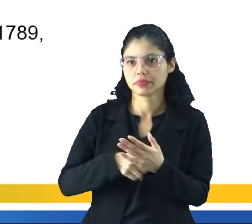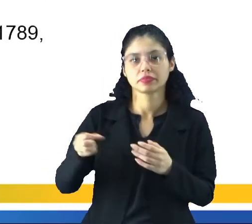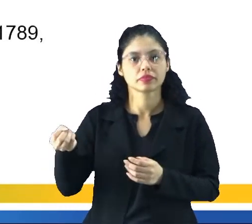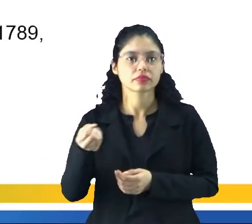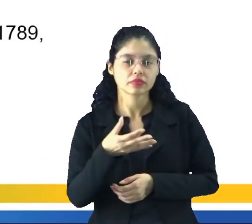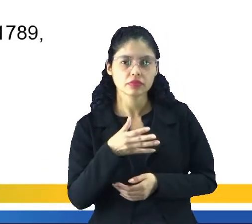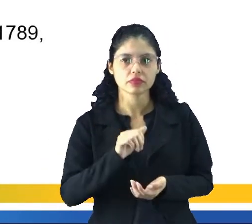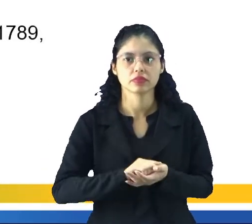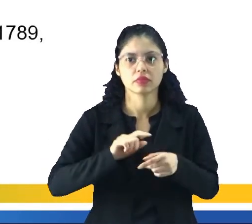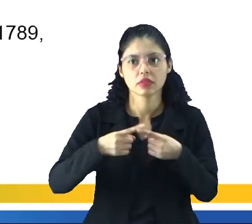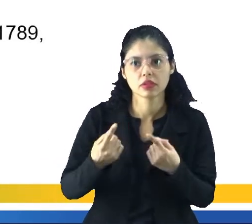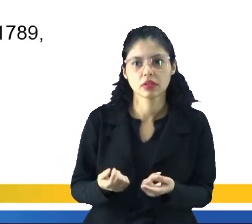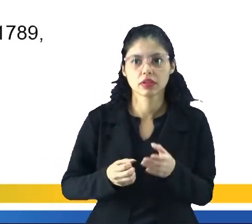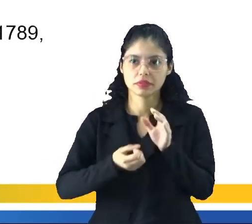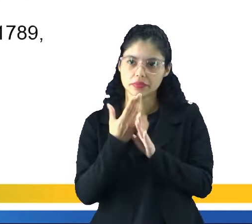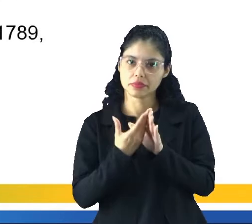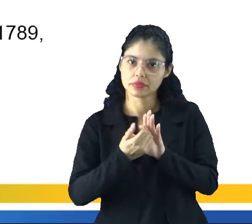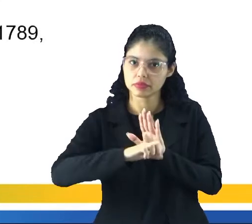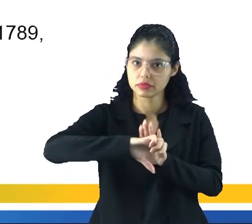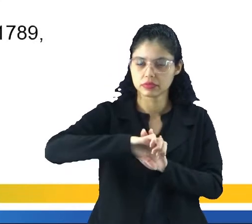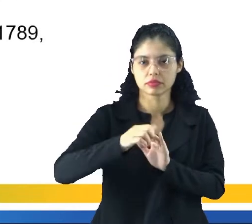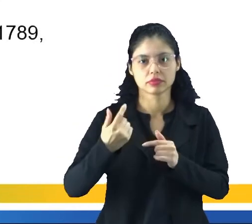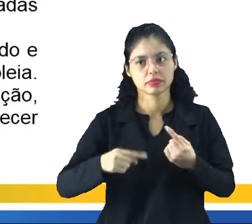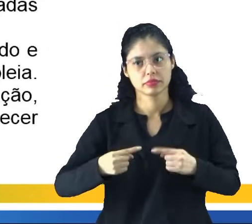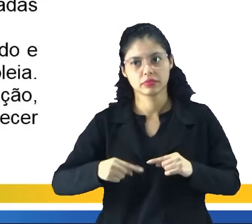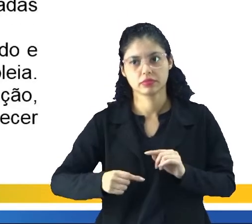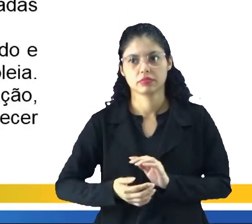reformas, mas gerava uma crise política.